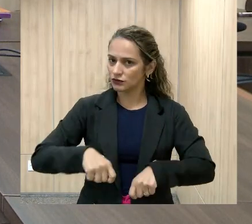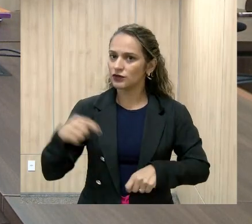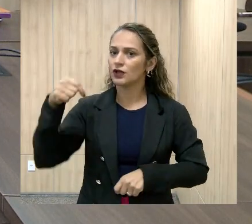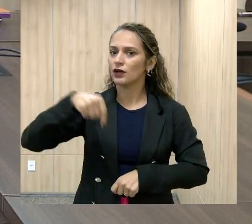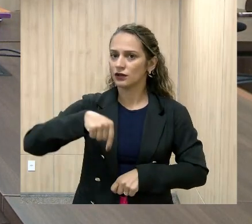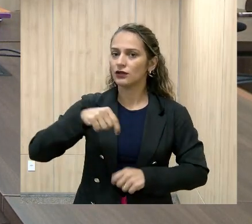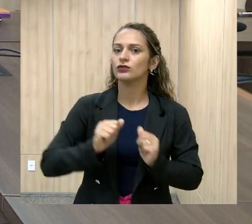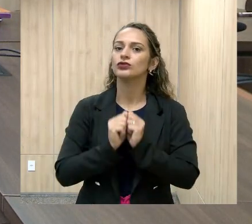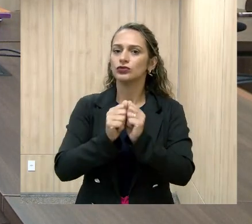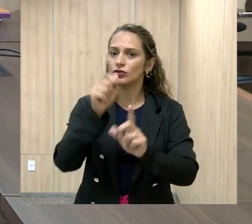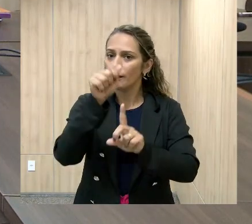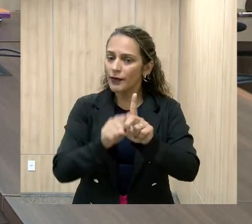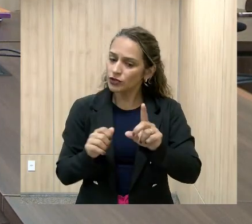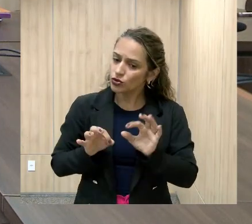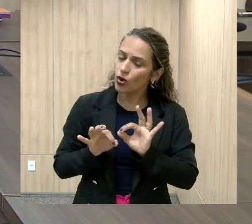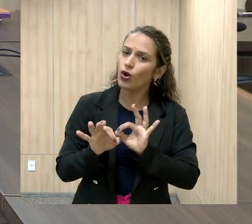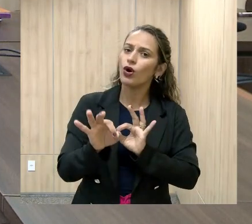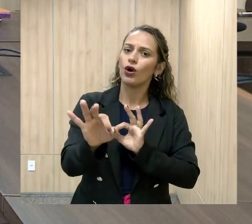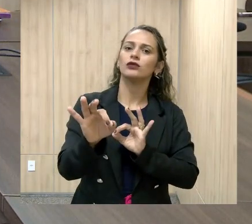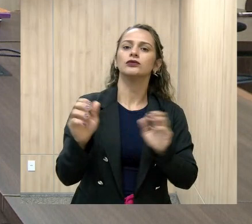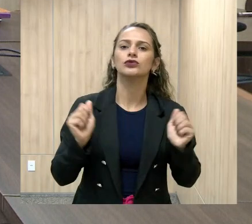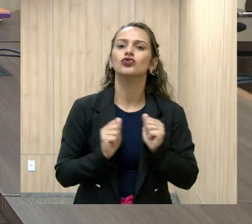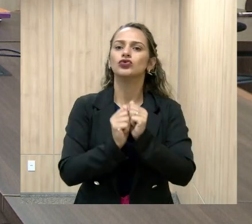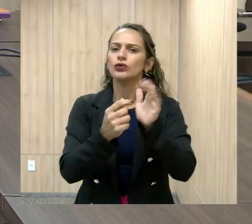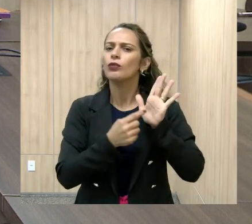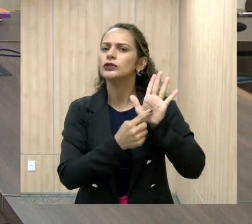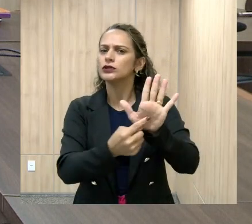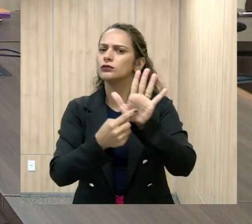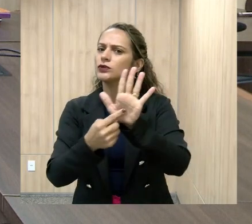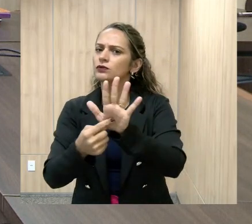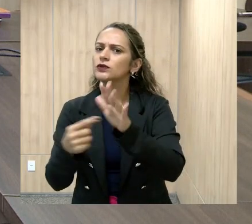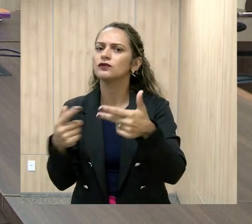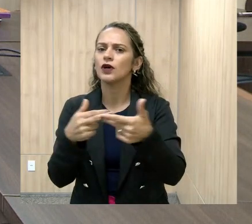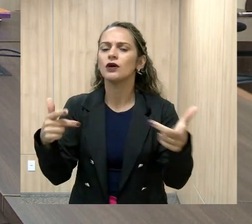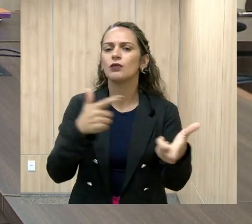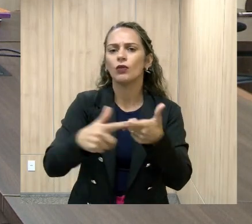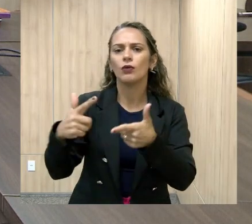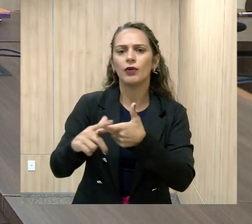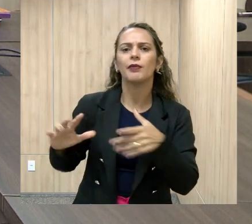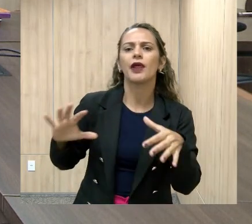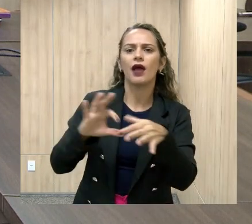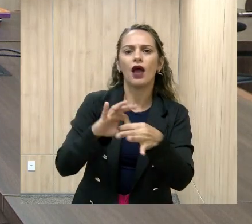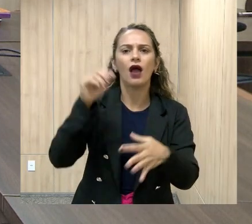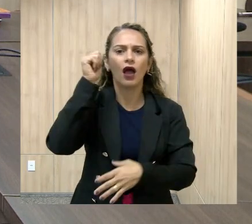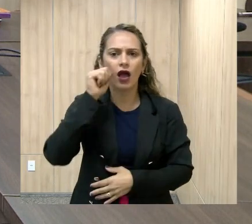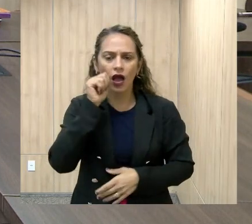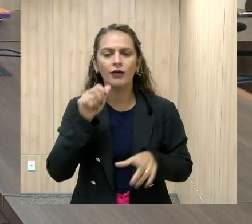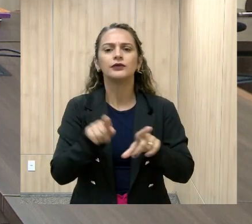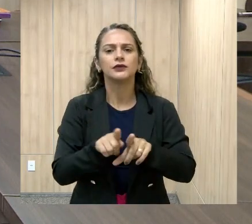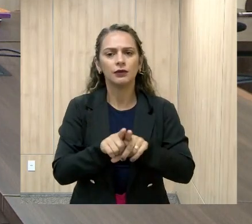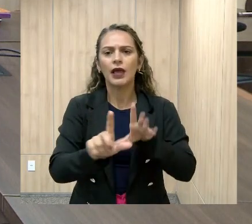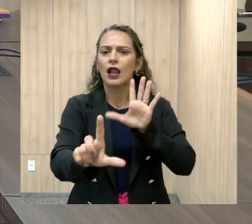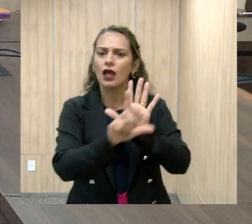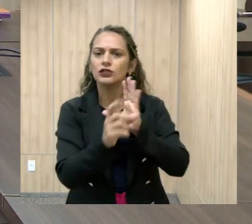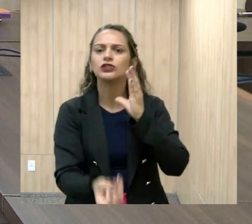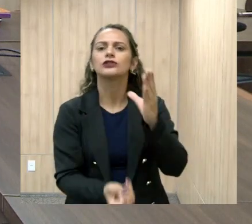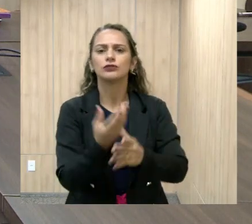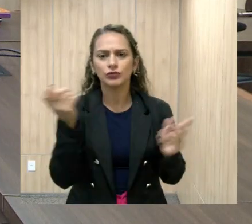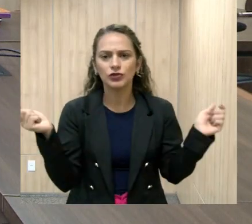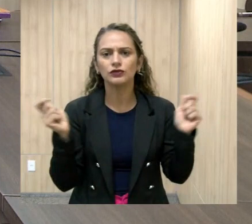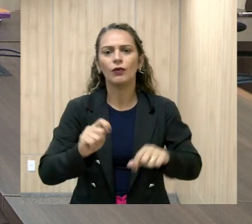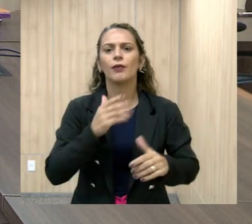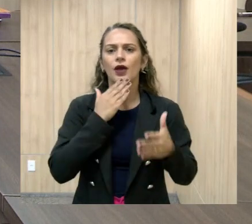parlamentar vou estar aqui o mês inteiro trazendo situações e até através do Parlamento legislações